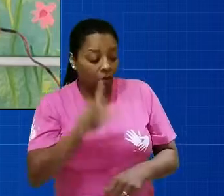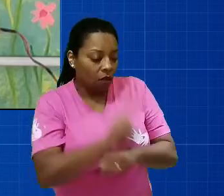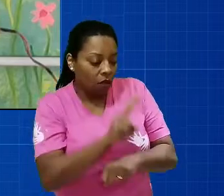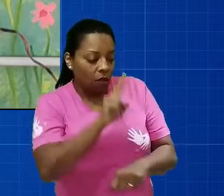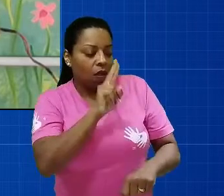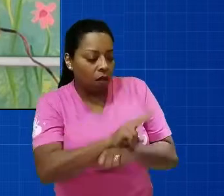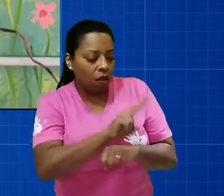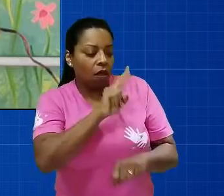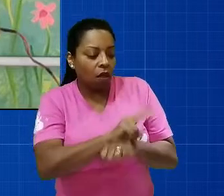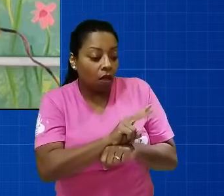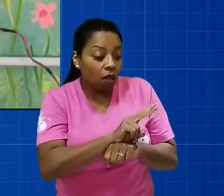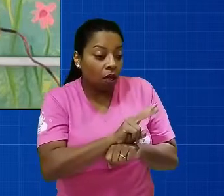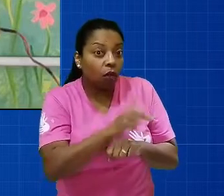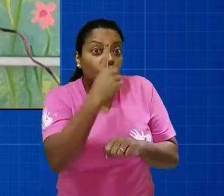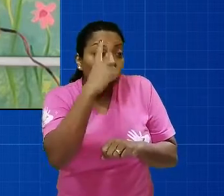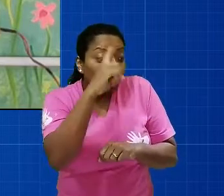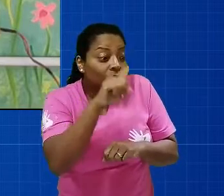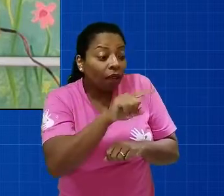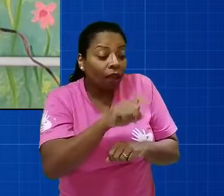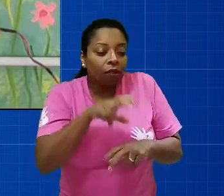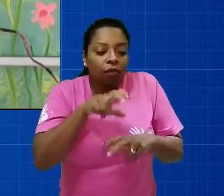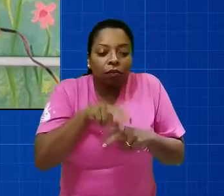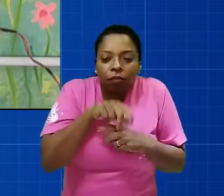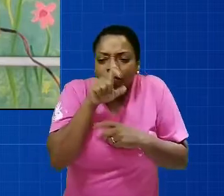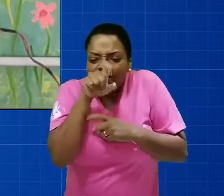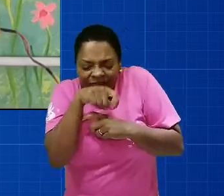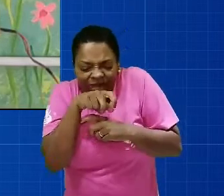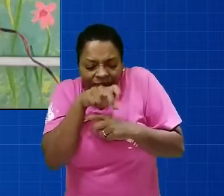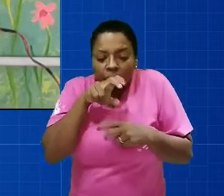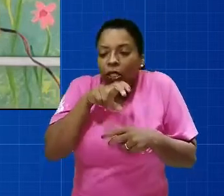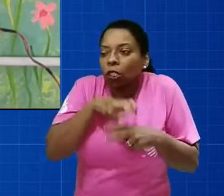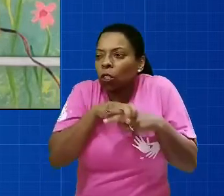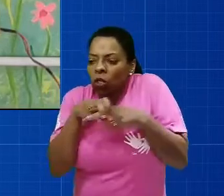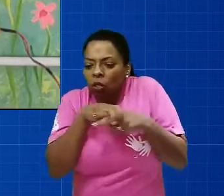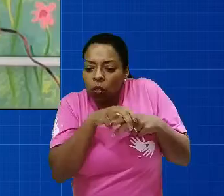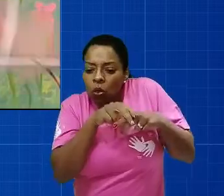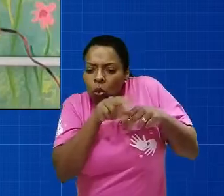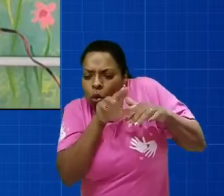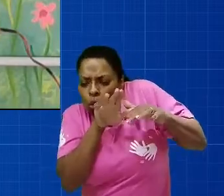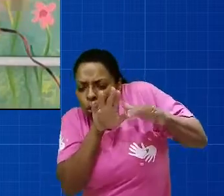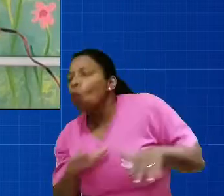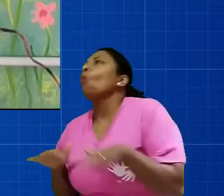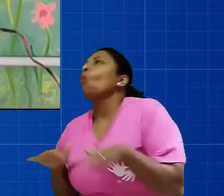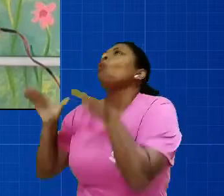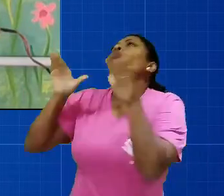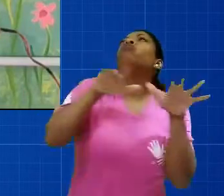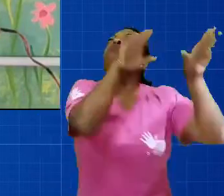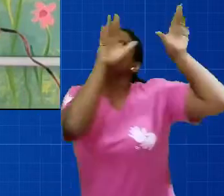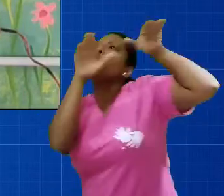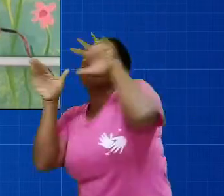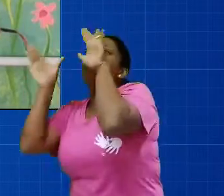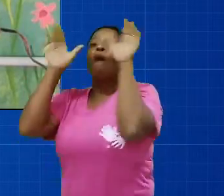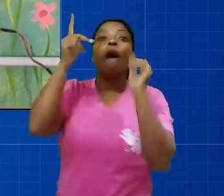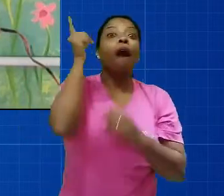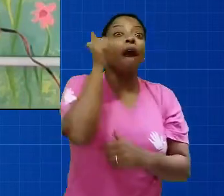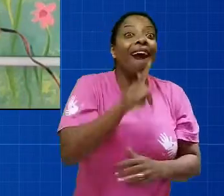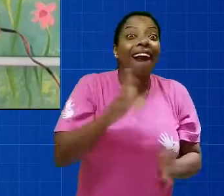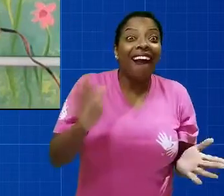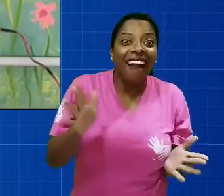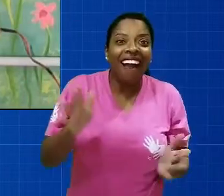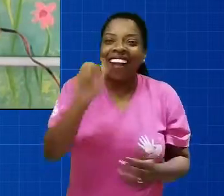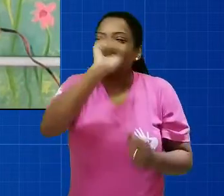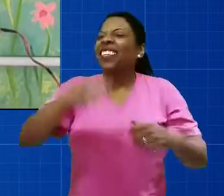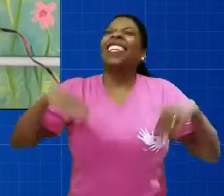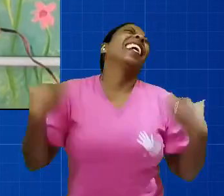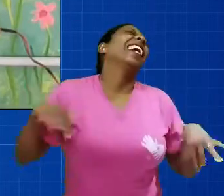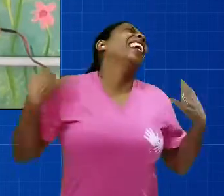E a irmã, todo feliz, estava voltando para casa. Ele estava todo animado por ter libertado aquelas